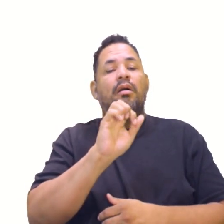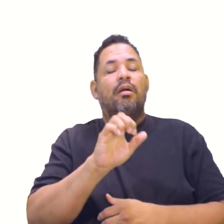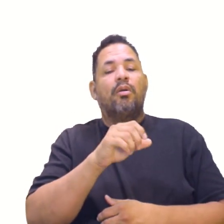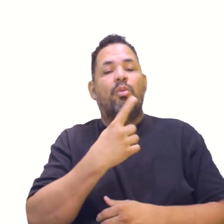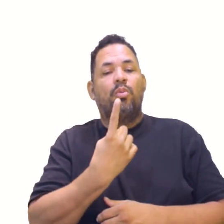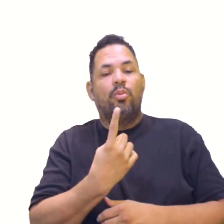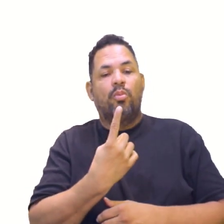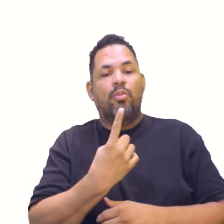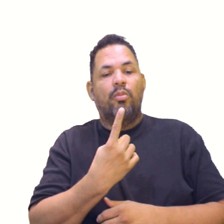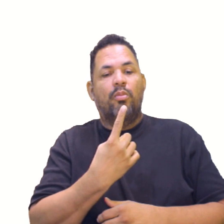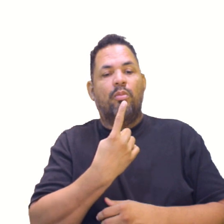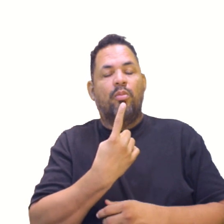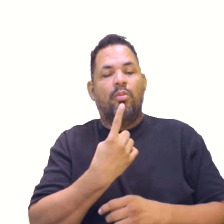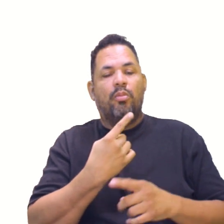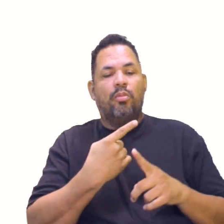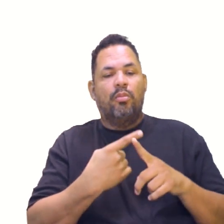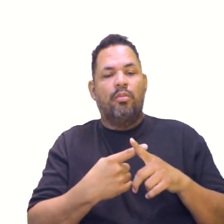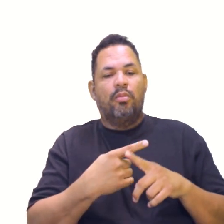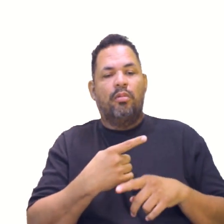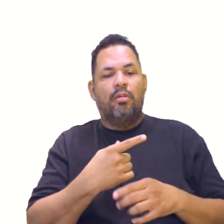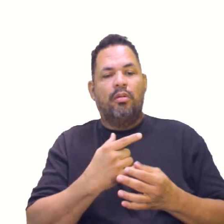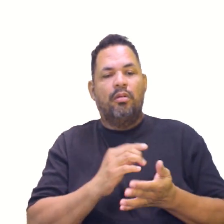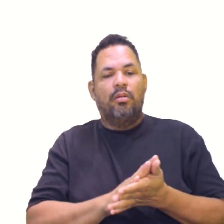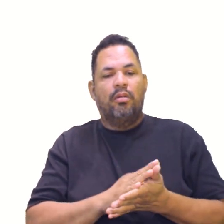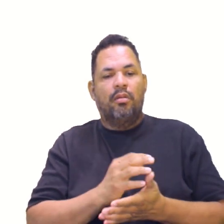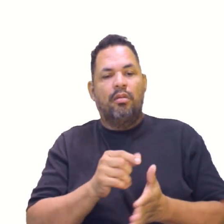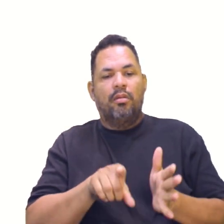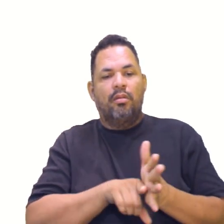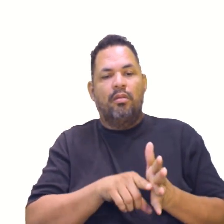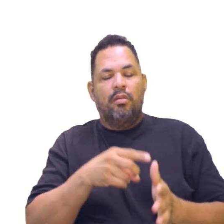A é 1. 1 vezes o x do ponto. O x do ponto